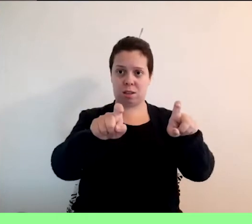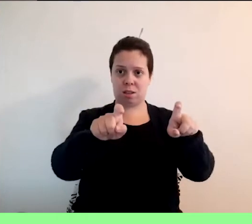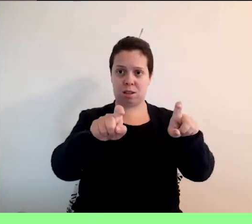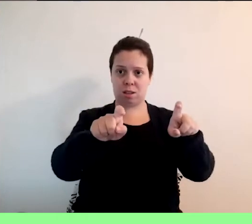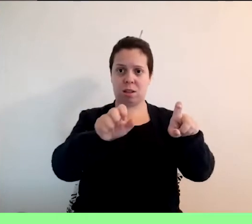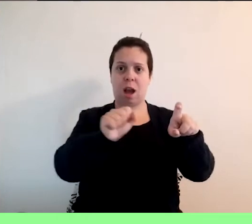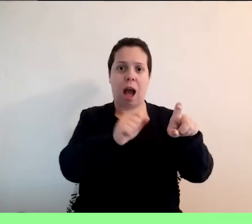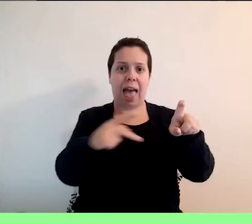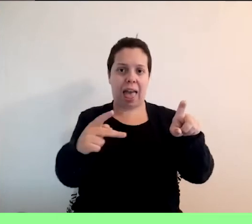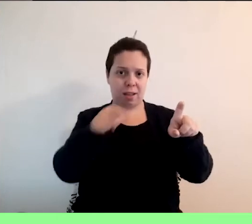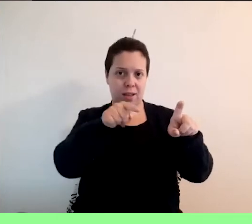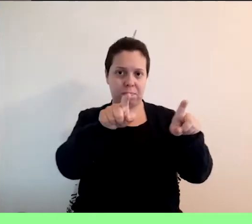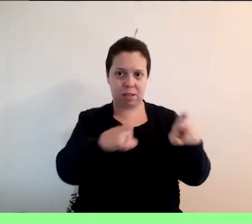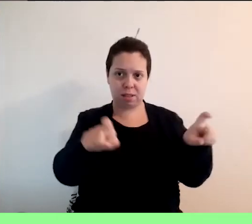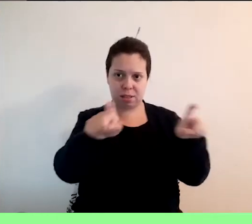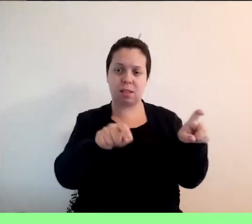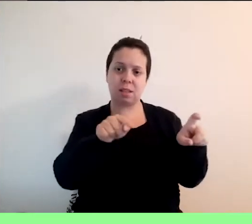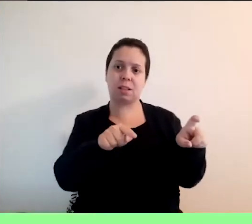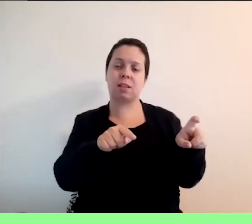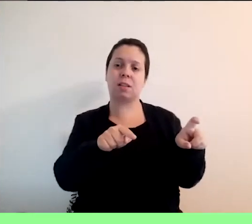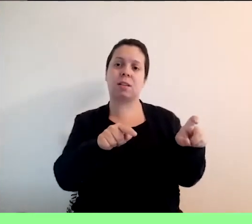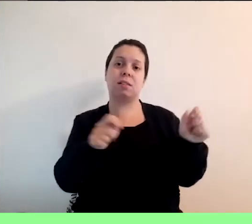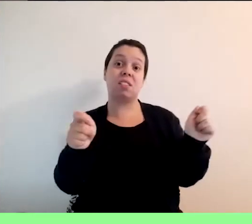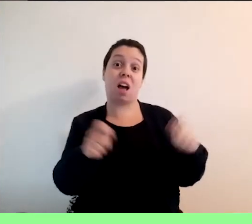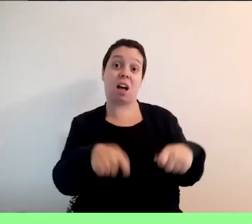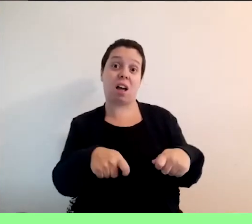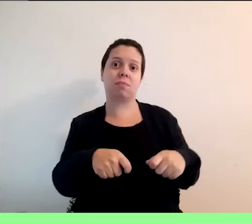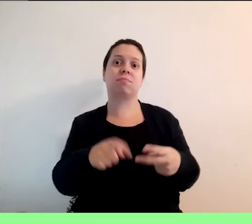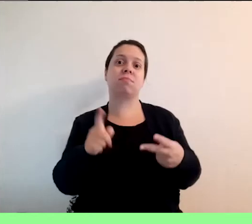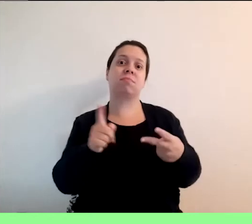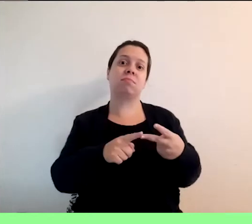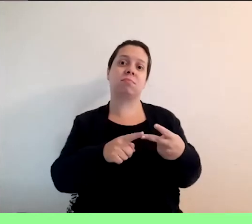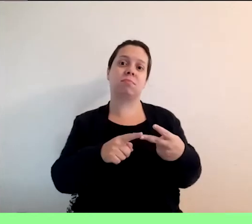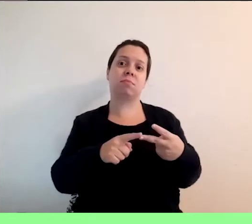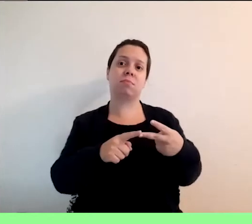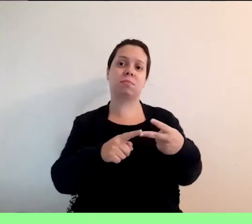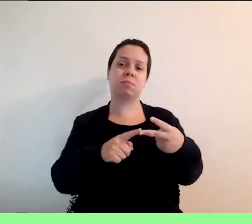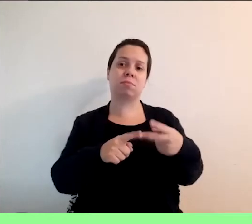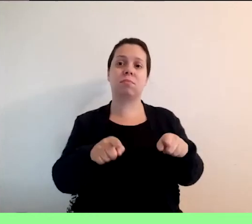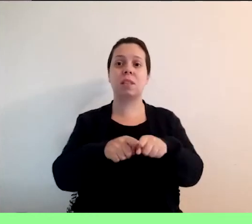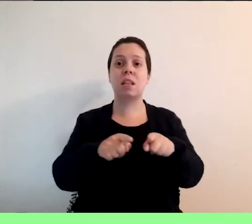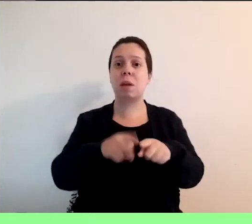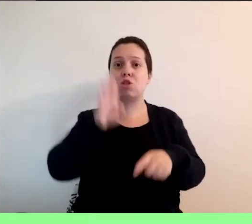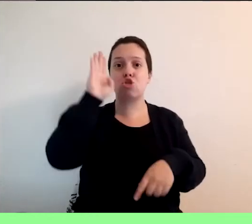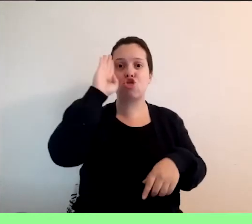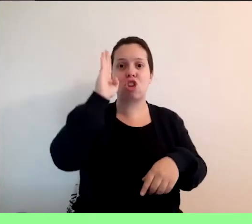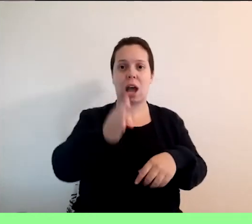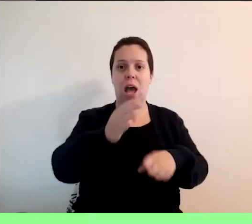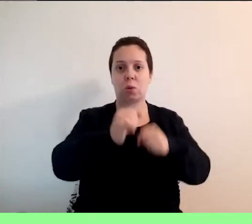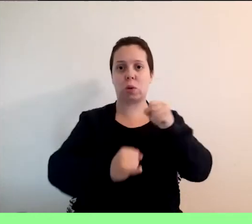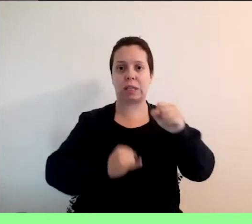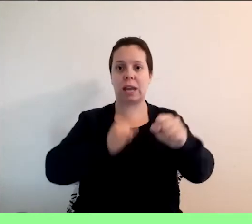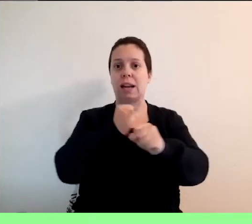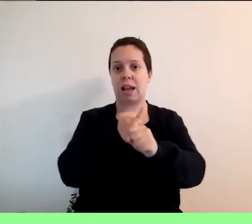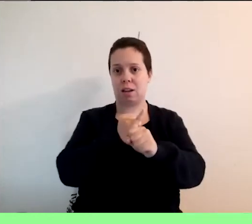desktop, te permite usar também na forma da internet mesmo. Você abre o programa